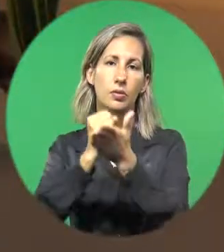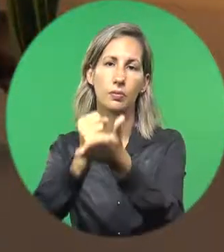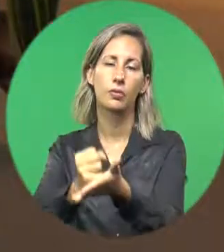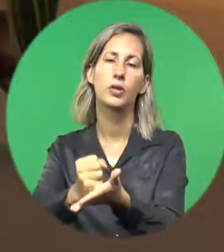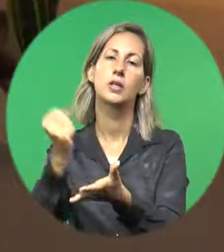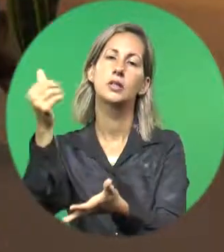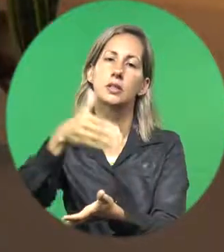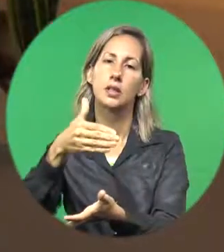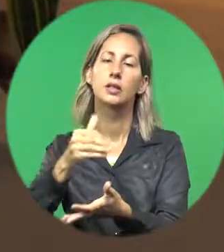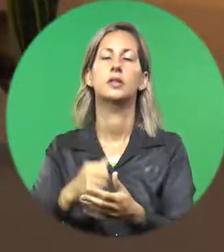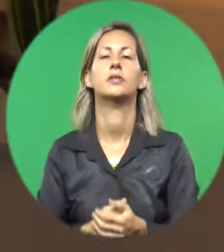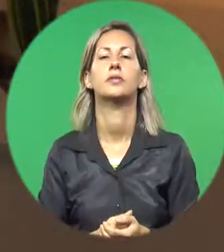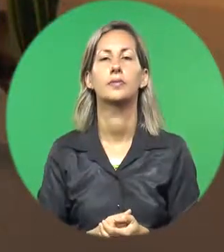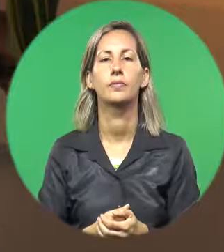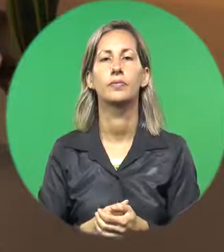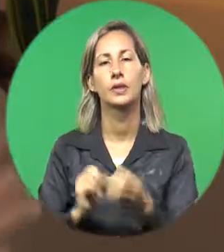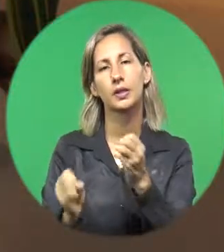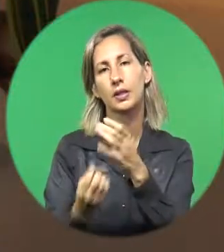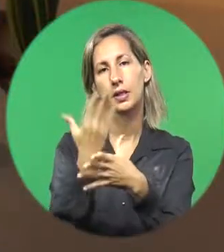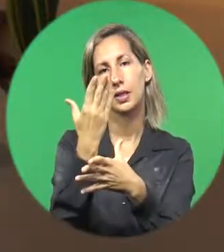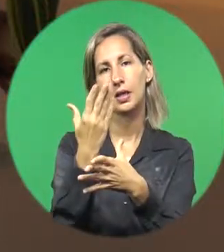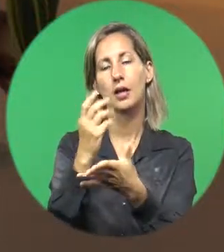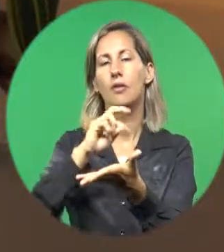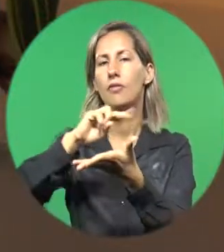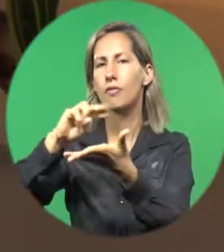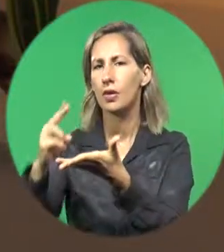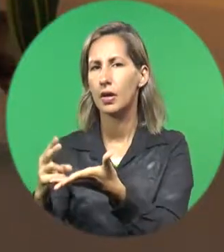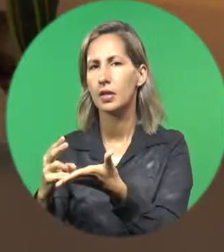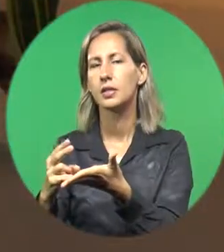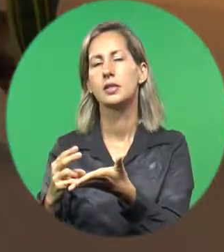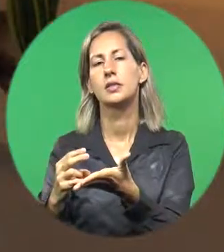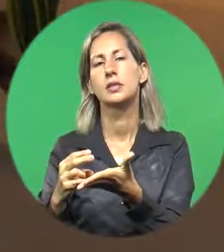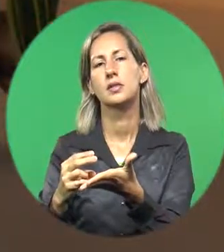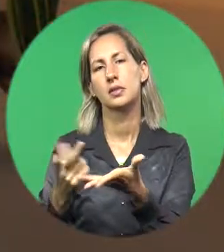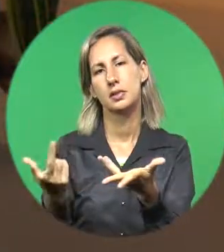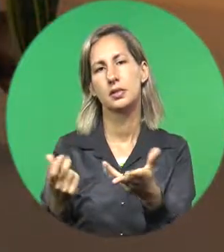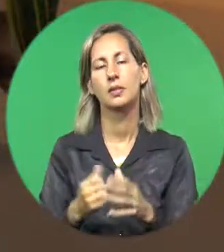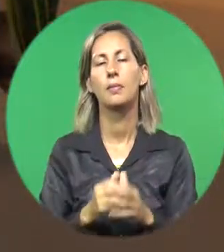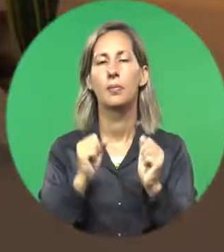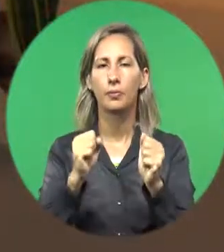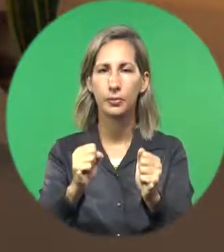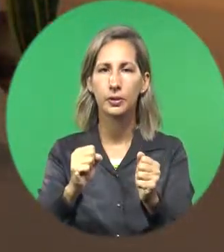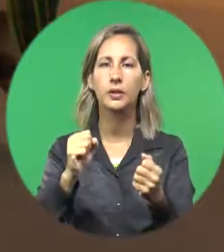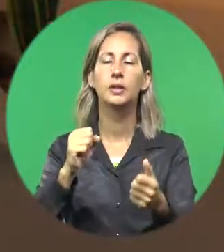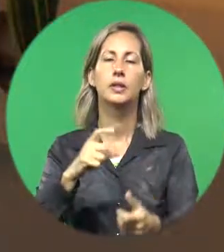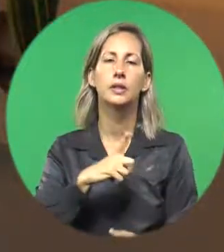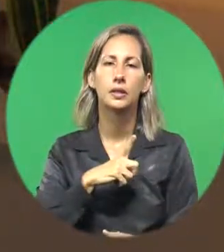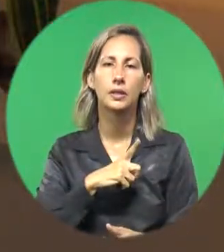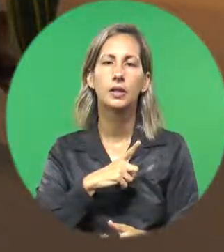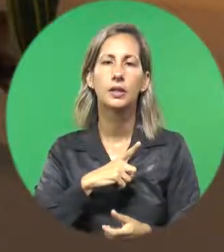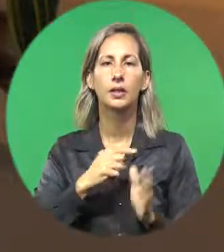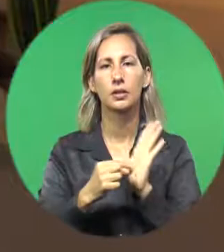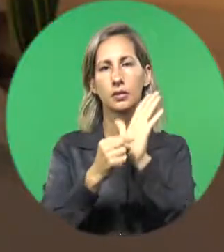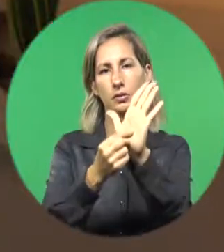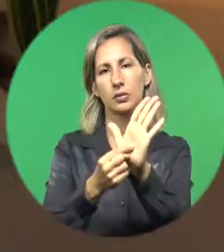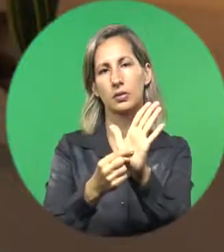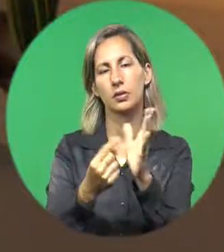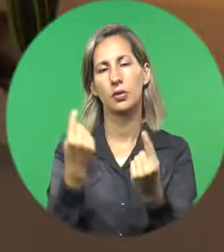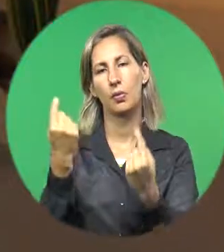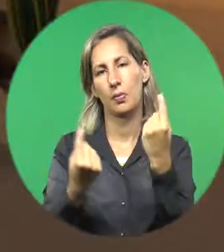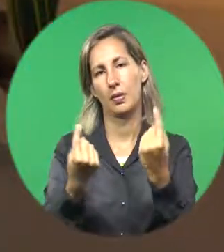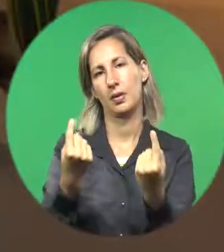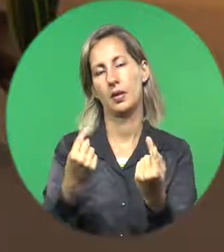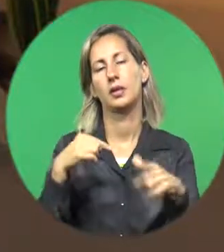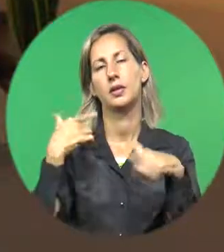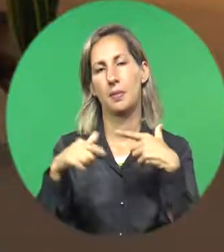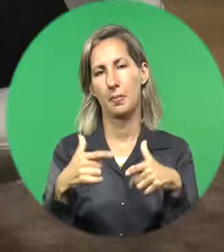para essas iniciativas, além de criar umas outras iniciativas que possam também espelhar essa